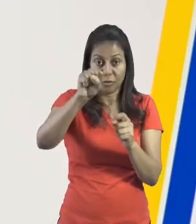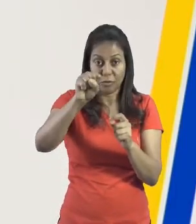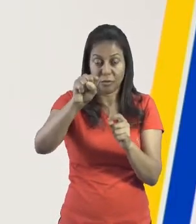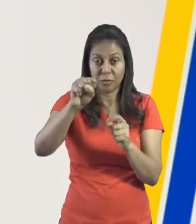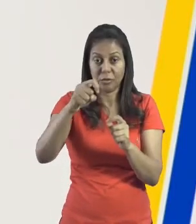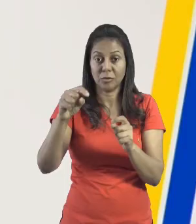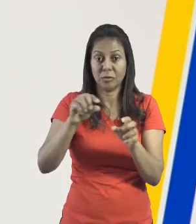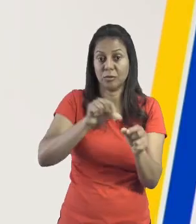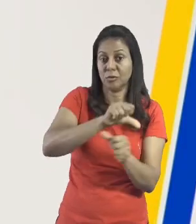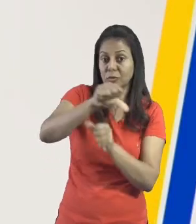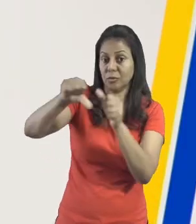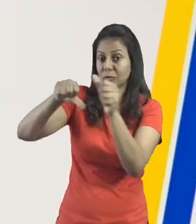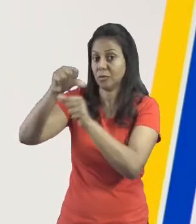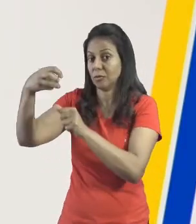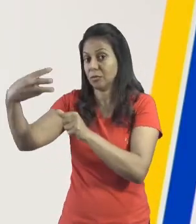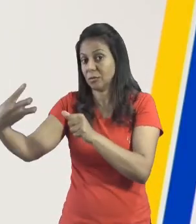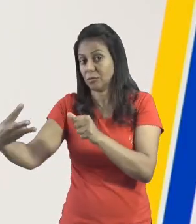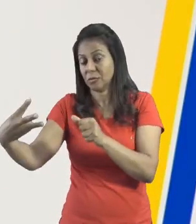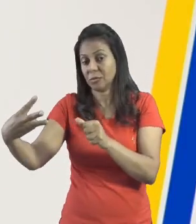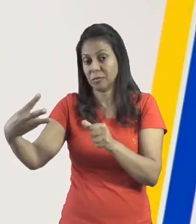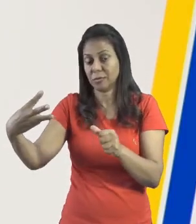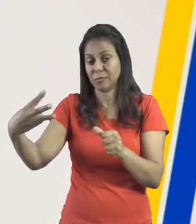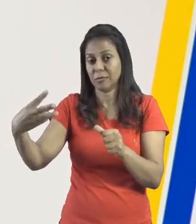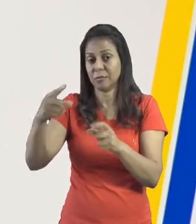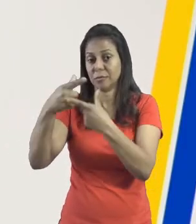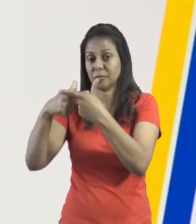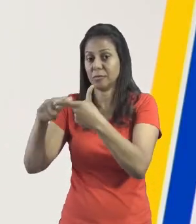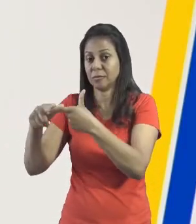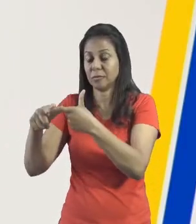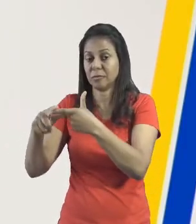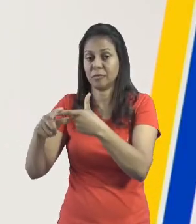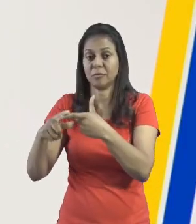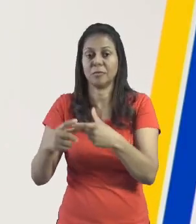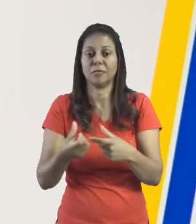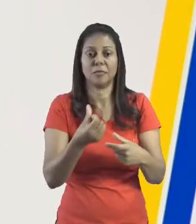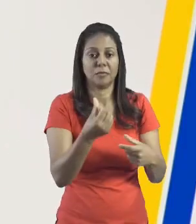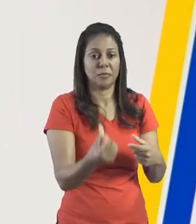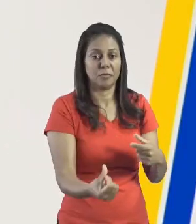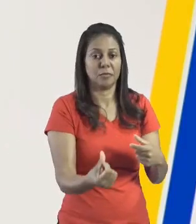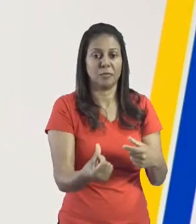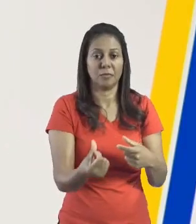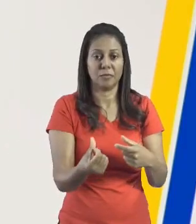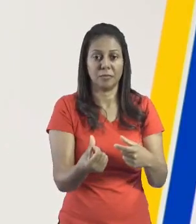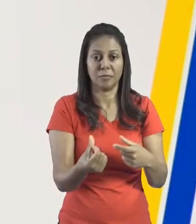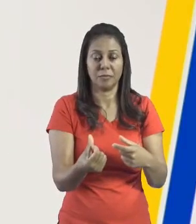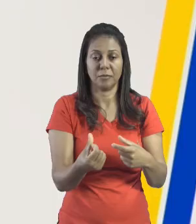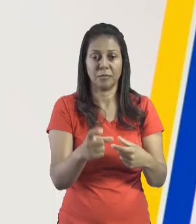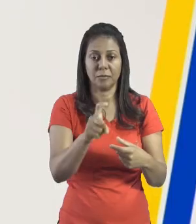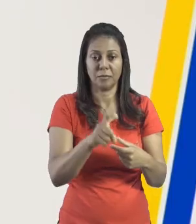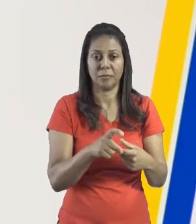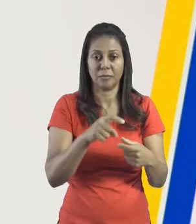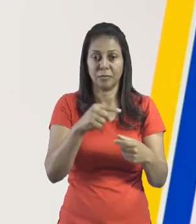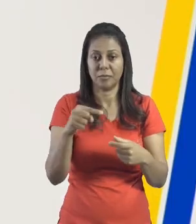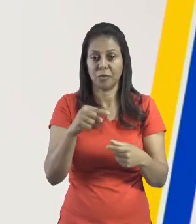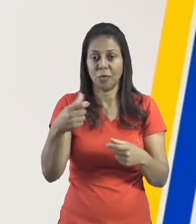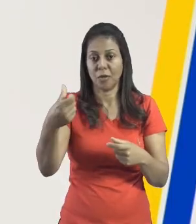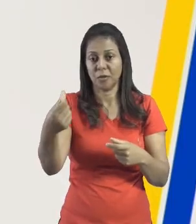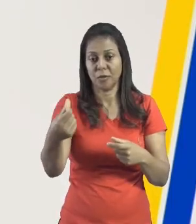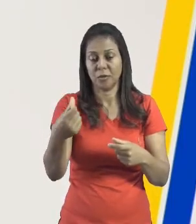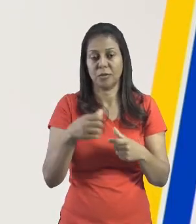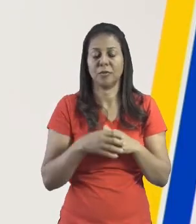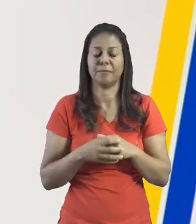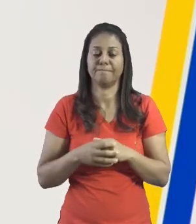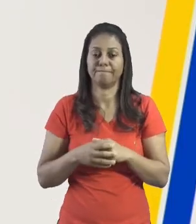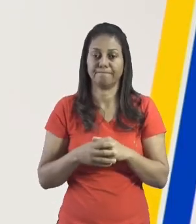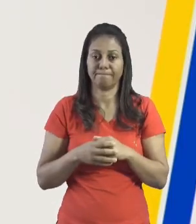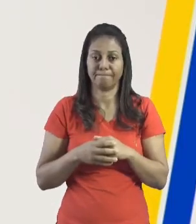o outro lado dividindo. Então, x vai ser igual a 6. E aí, agora nós temos a solução dessa